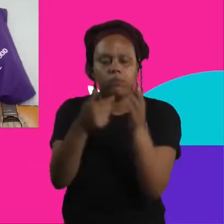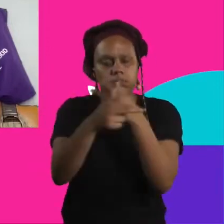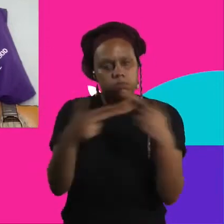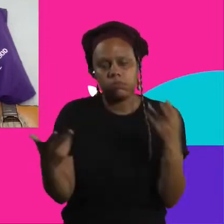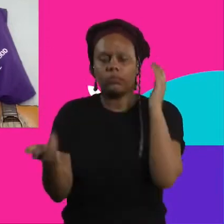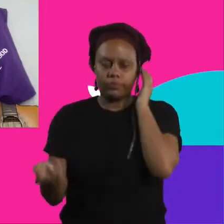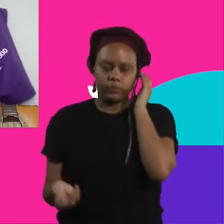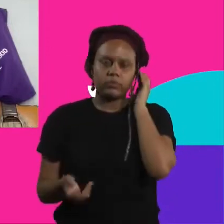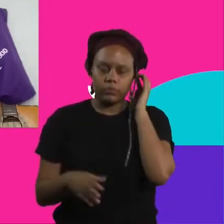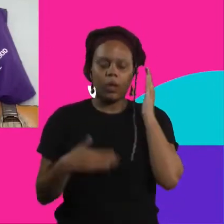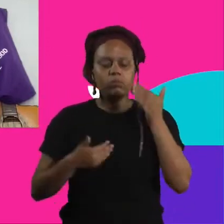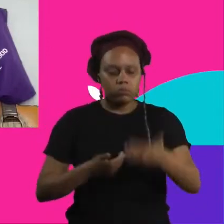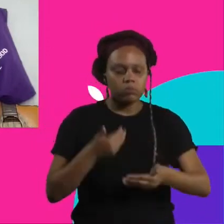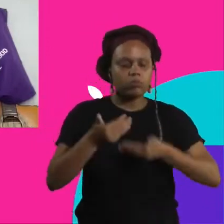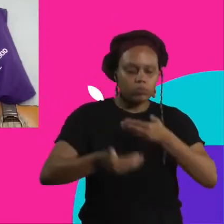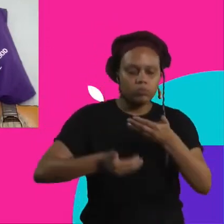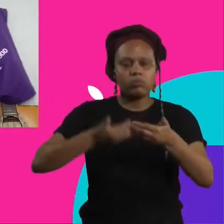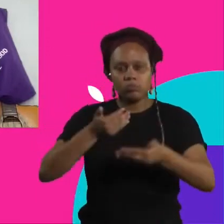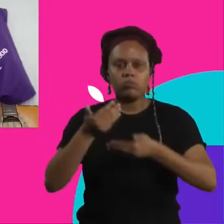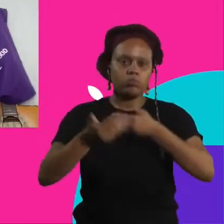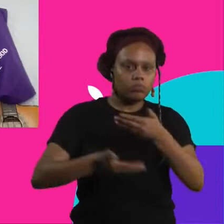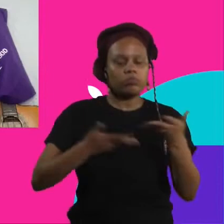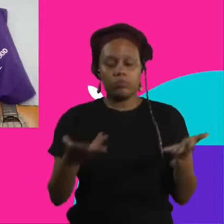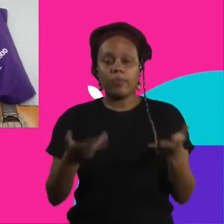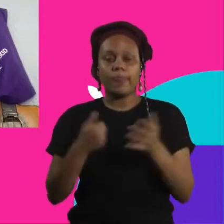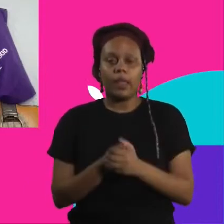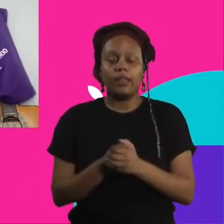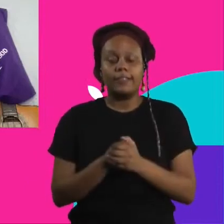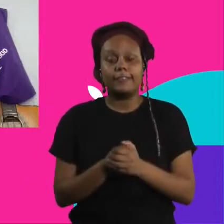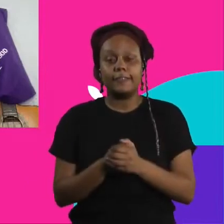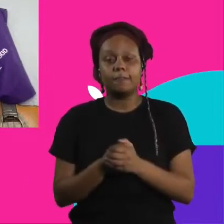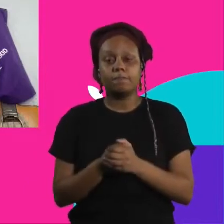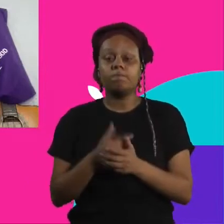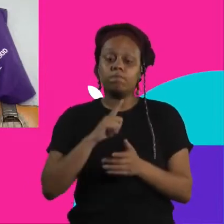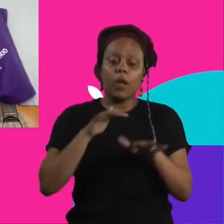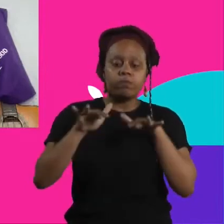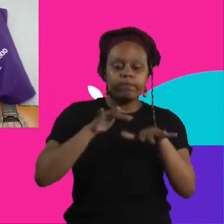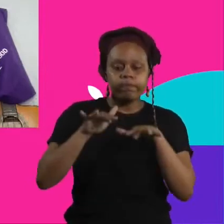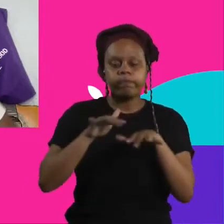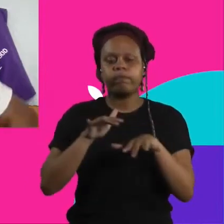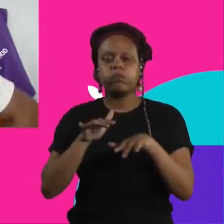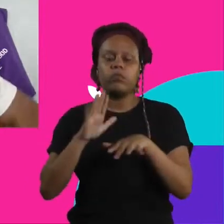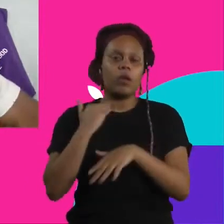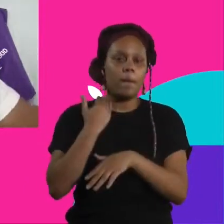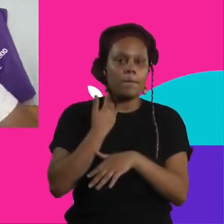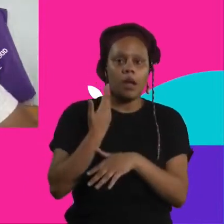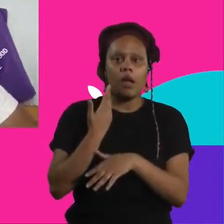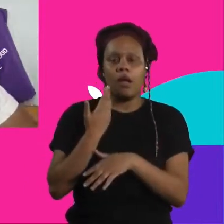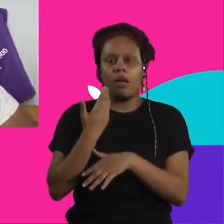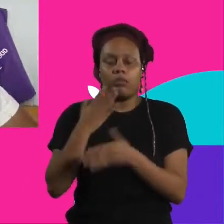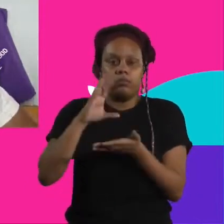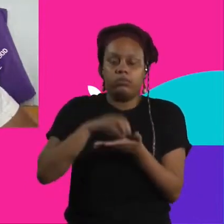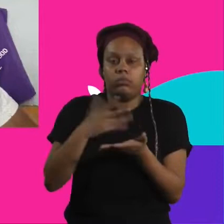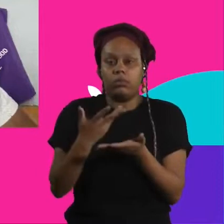está caminhando, né? Seja com tecnologias disruptivas, ou seja com próprios movimentos do Banco Central, com Pix, Open